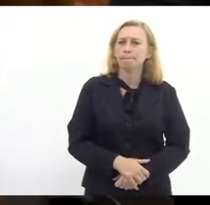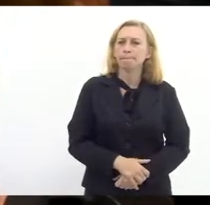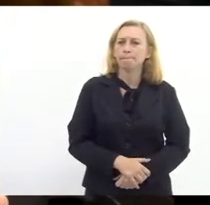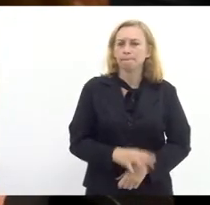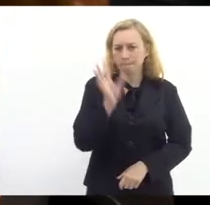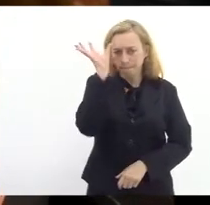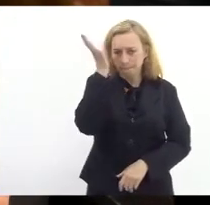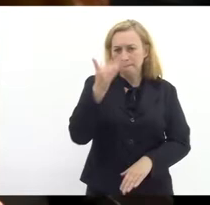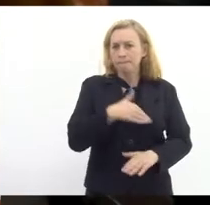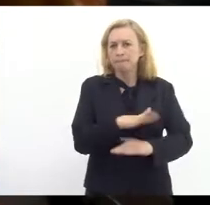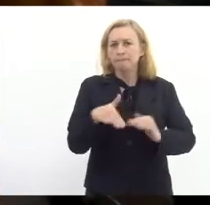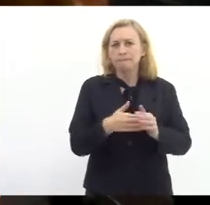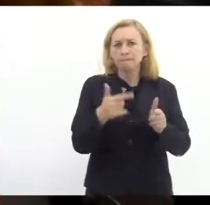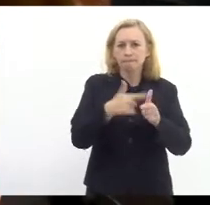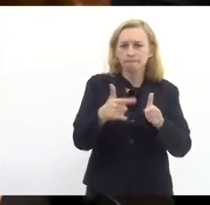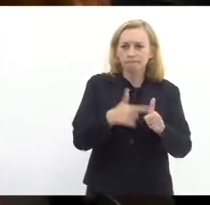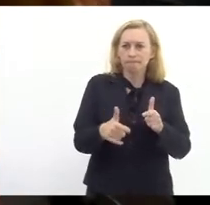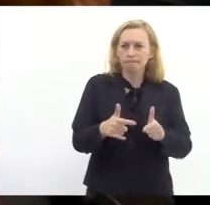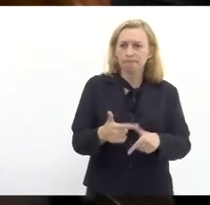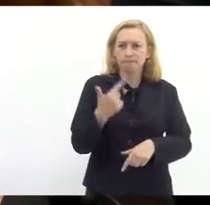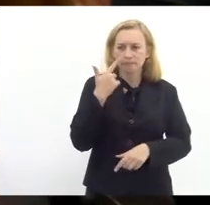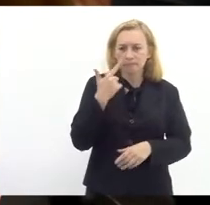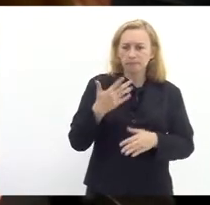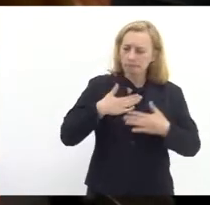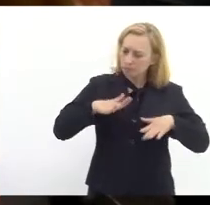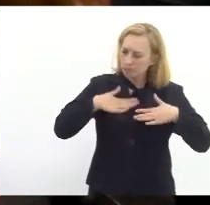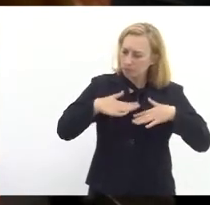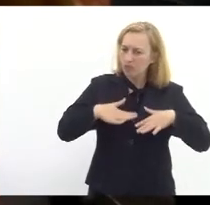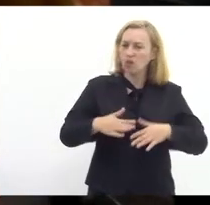solução de todos esses problemas. Assistindo com calma